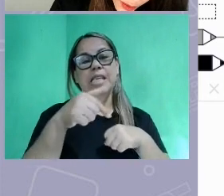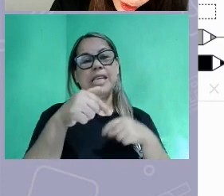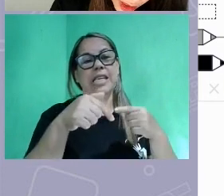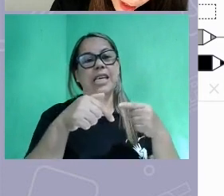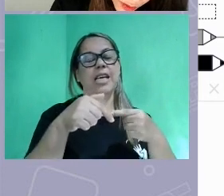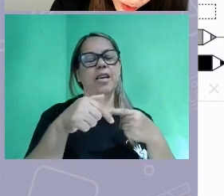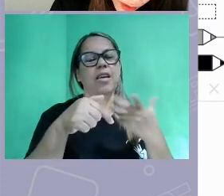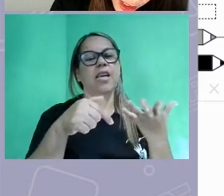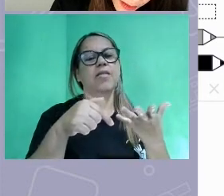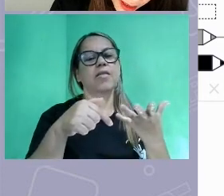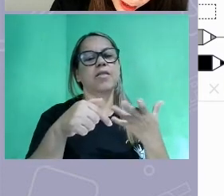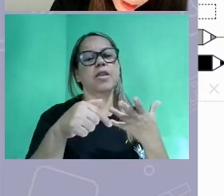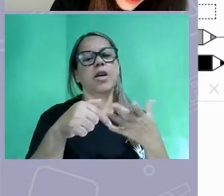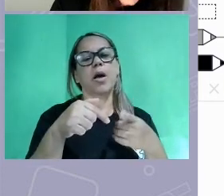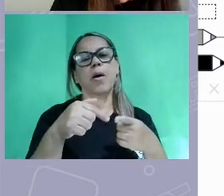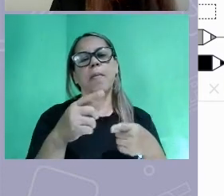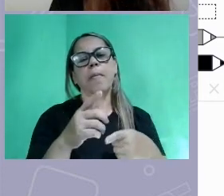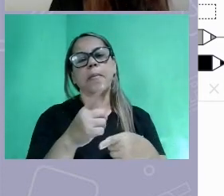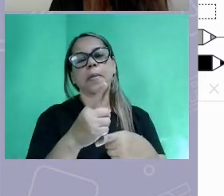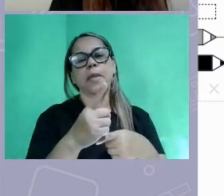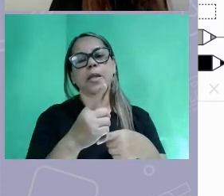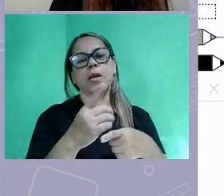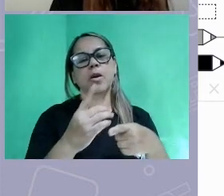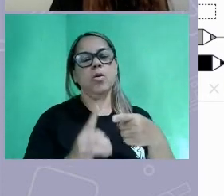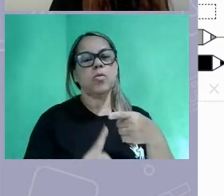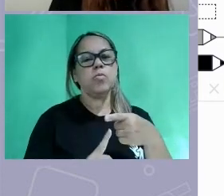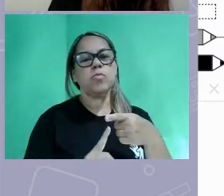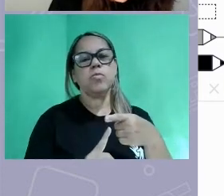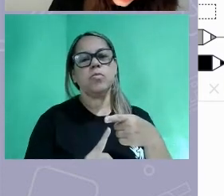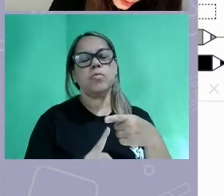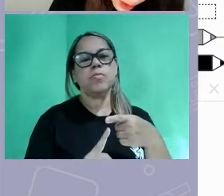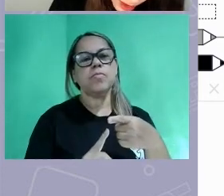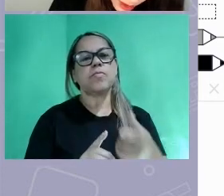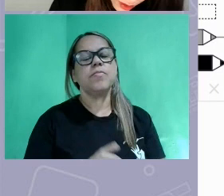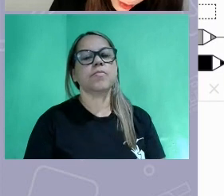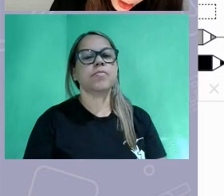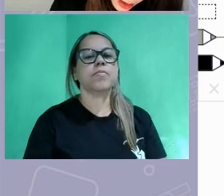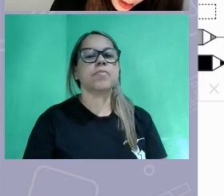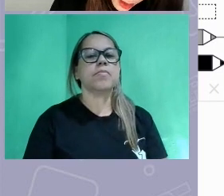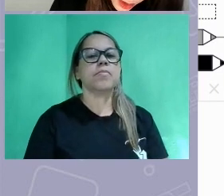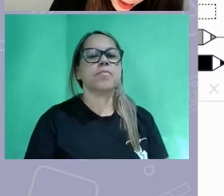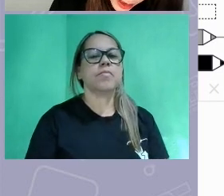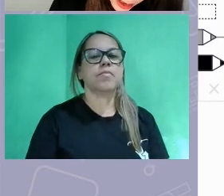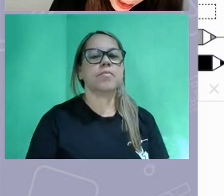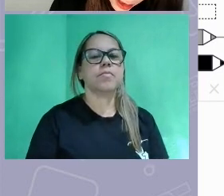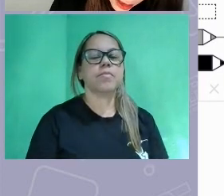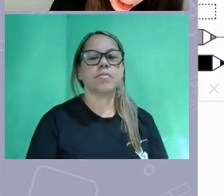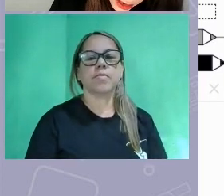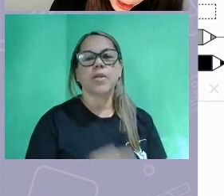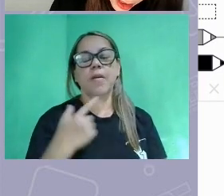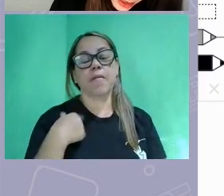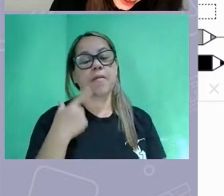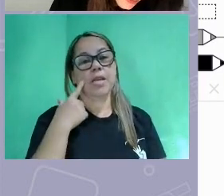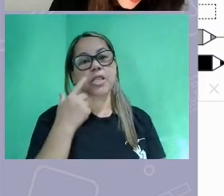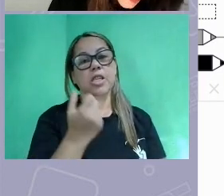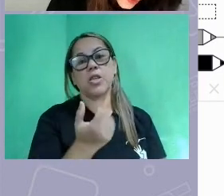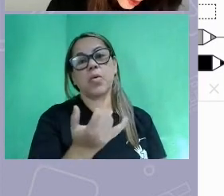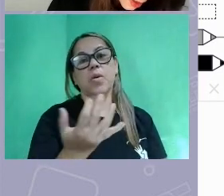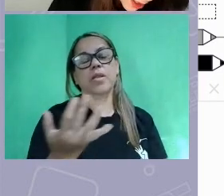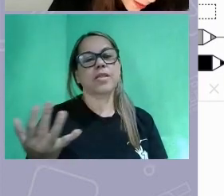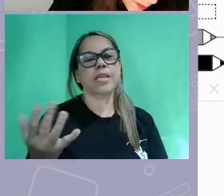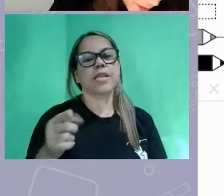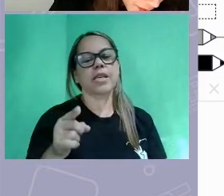ele é proporcional a 1 sobre a dimensão do urso então deixa essa quantidade aqui destacada